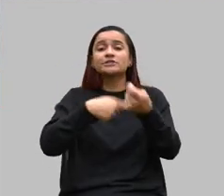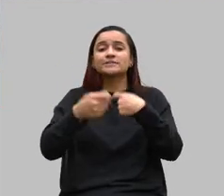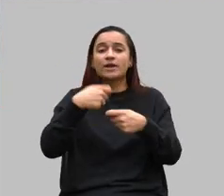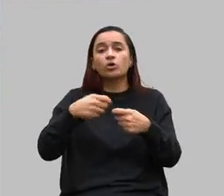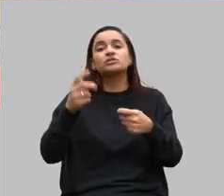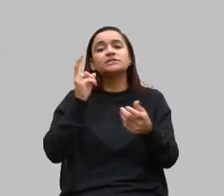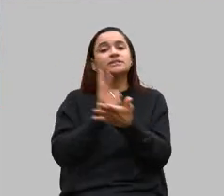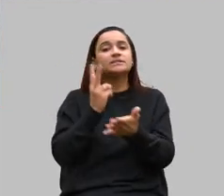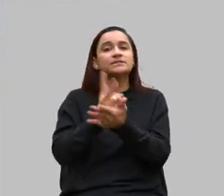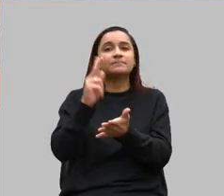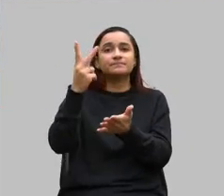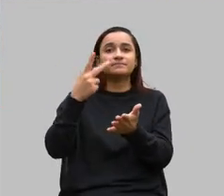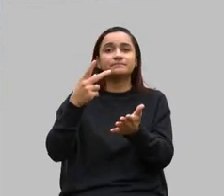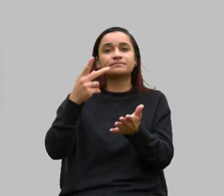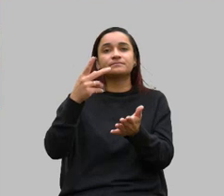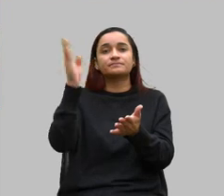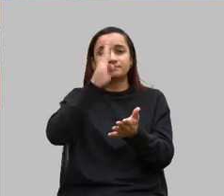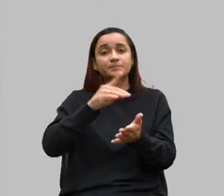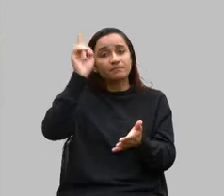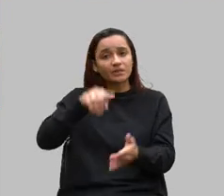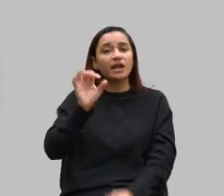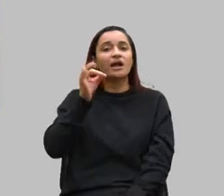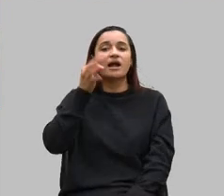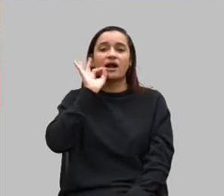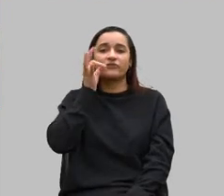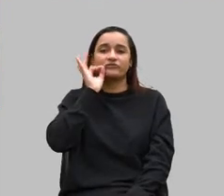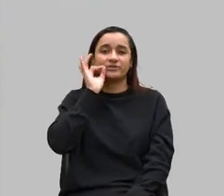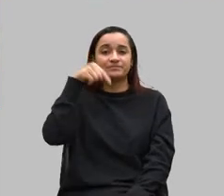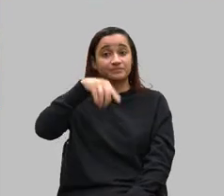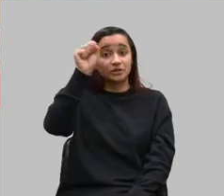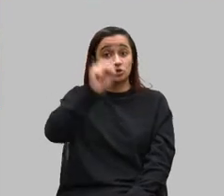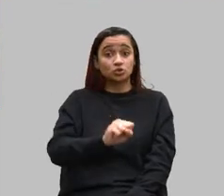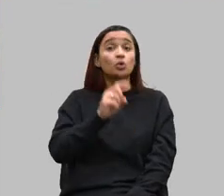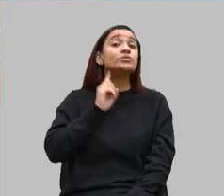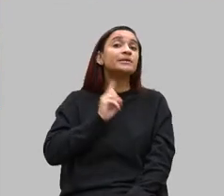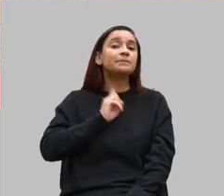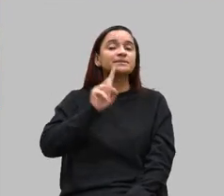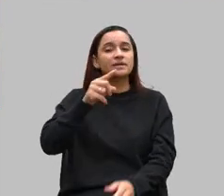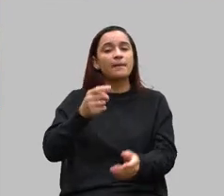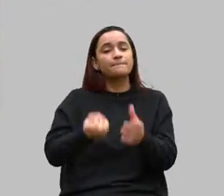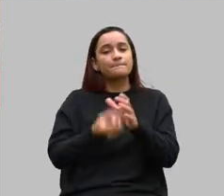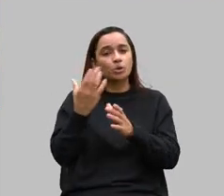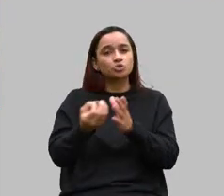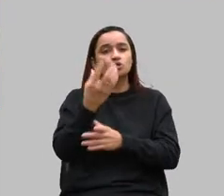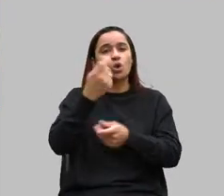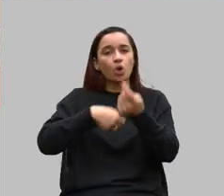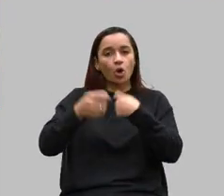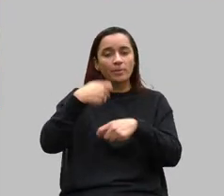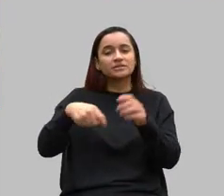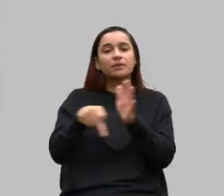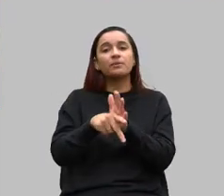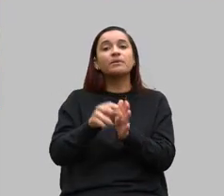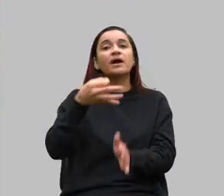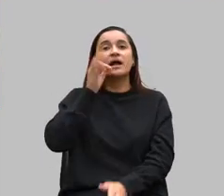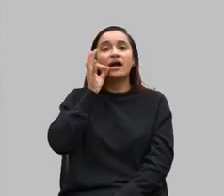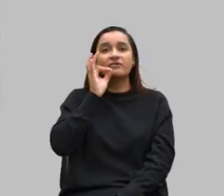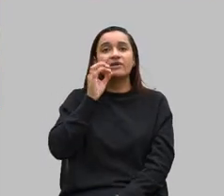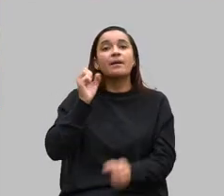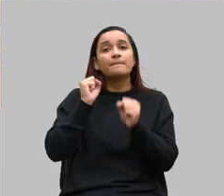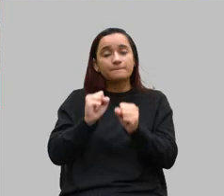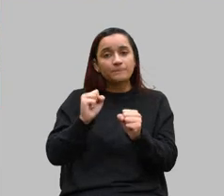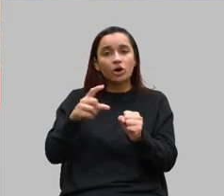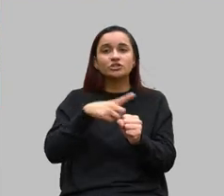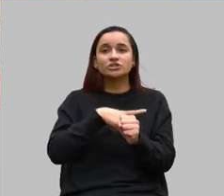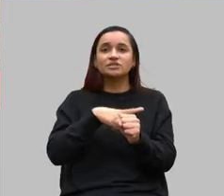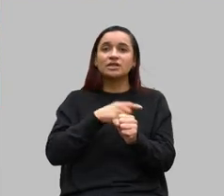BR Brasil que é o café que o sul de Minas é o grande produtor e comercializador e pode ter um corredor que vai